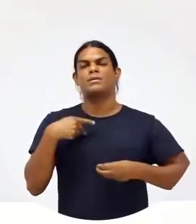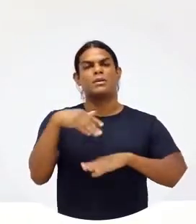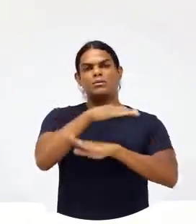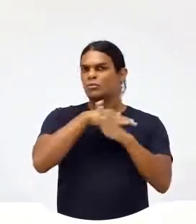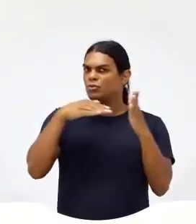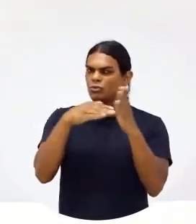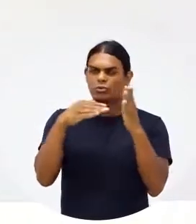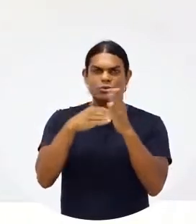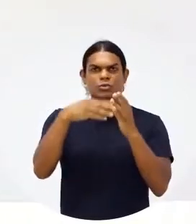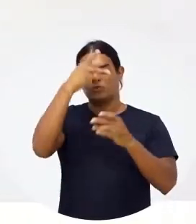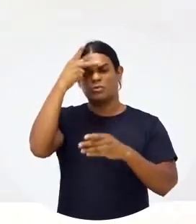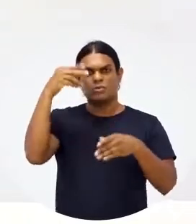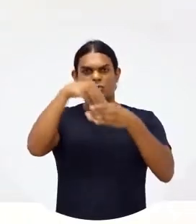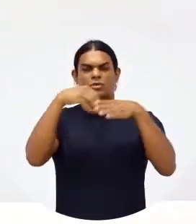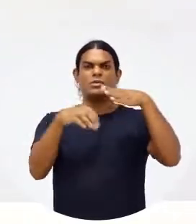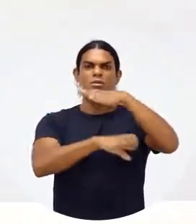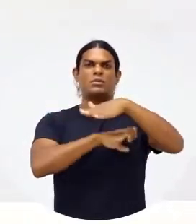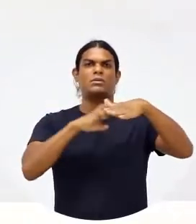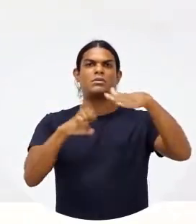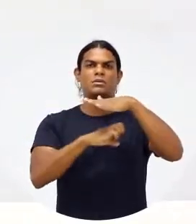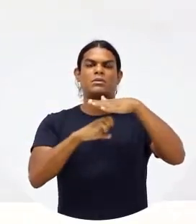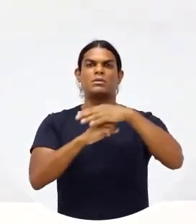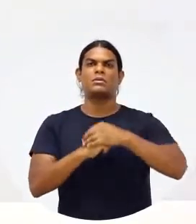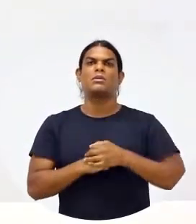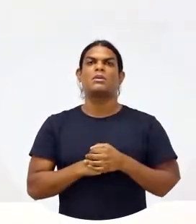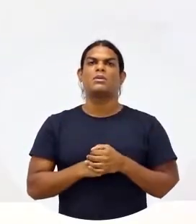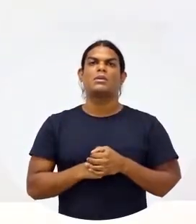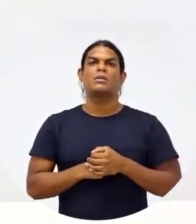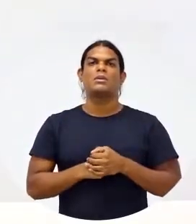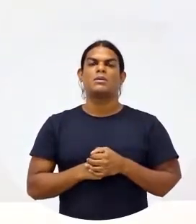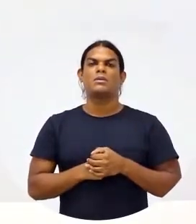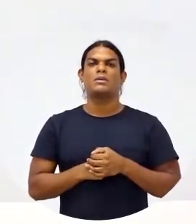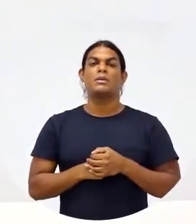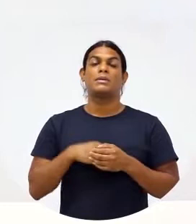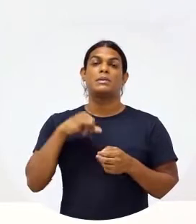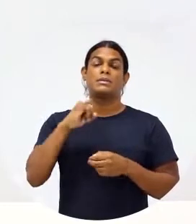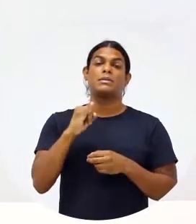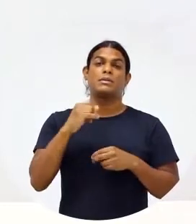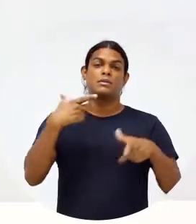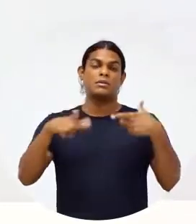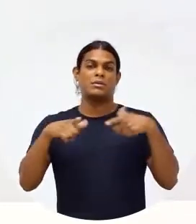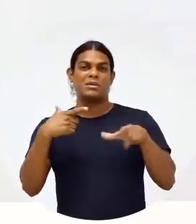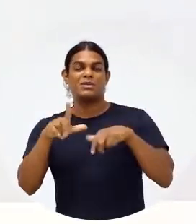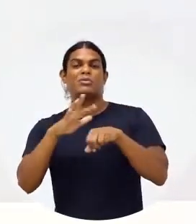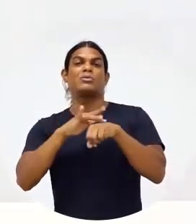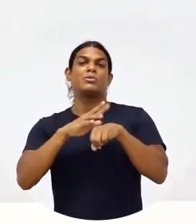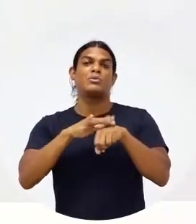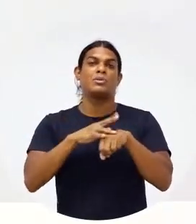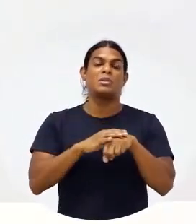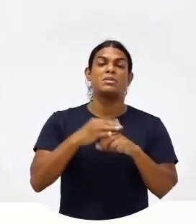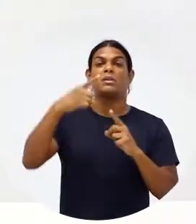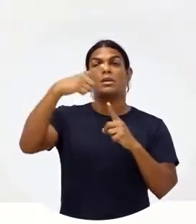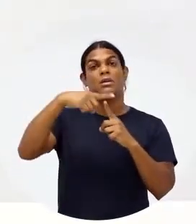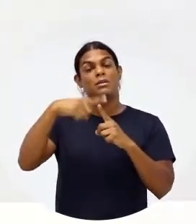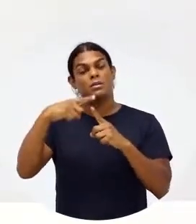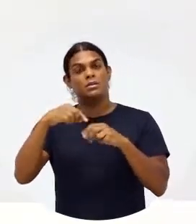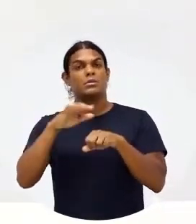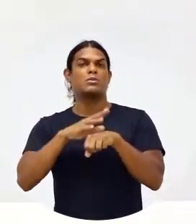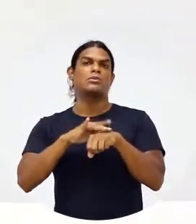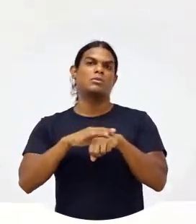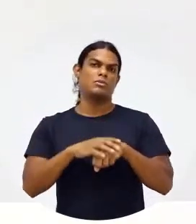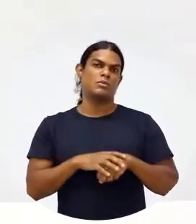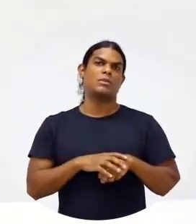mais frequentes? O que é que eles reclamam? Os trabalhadores, eles têm adoecido? Quais são as doenças que estão acometendo esses